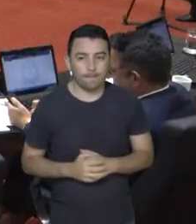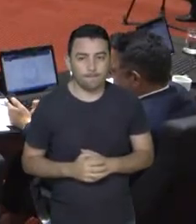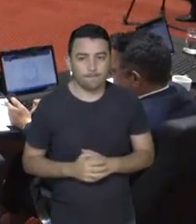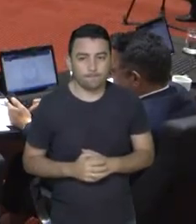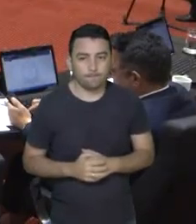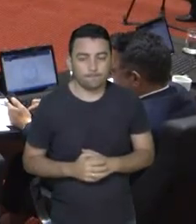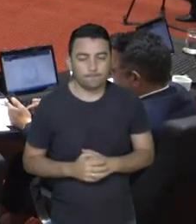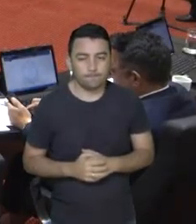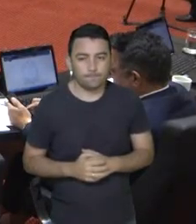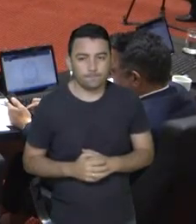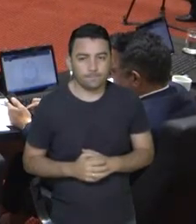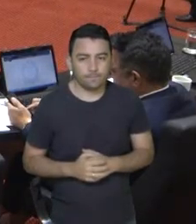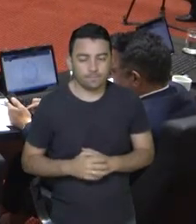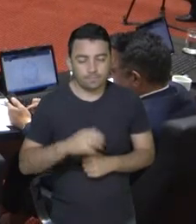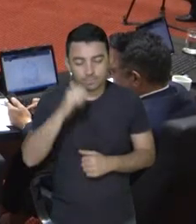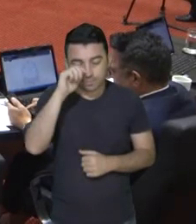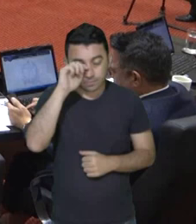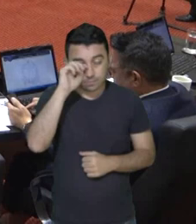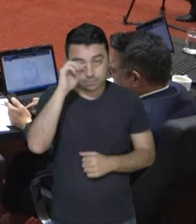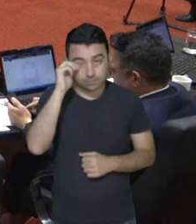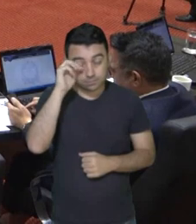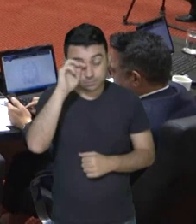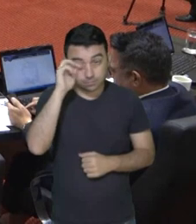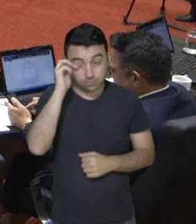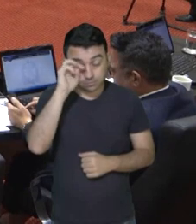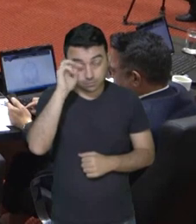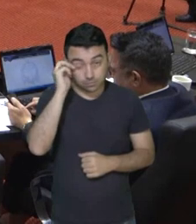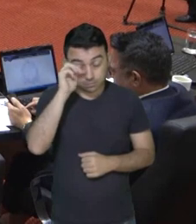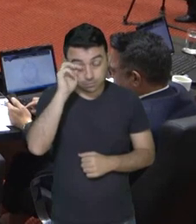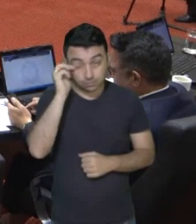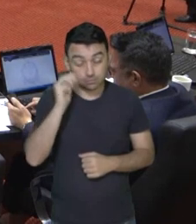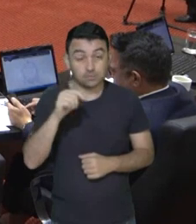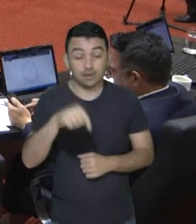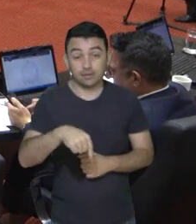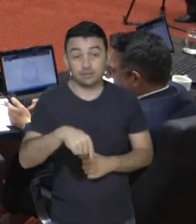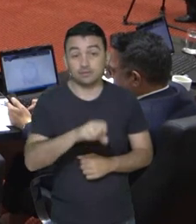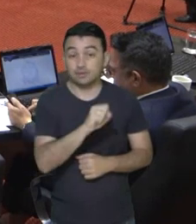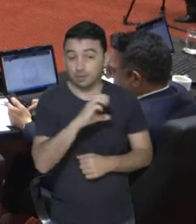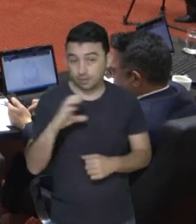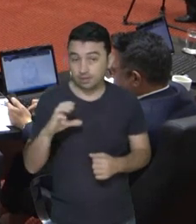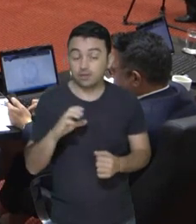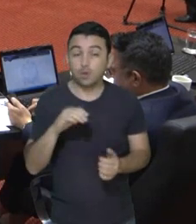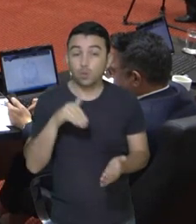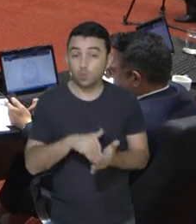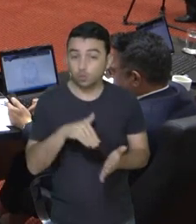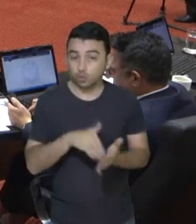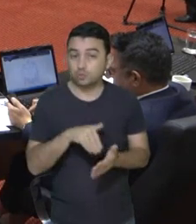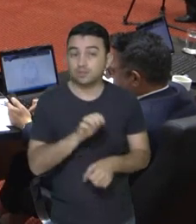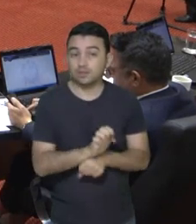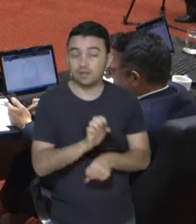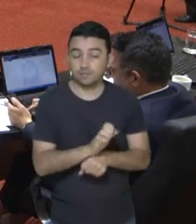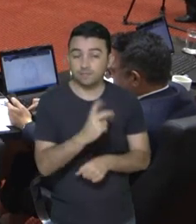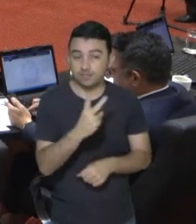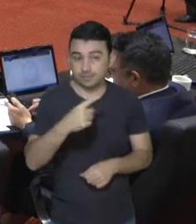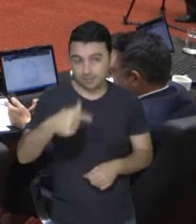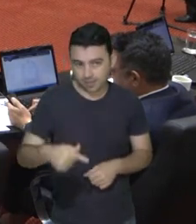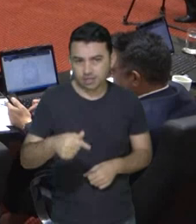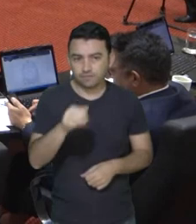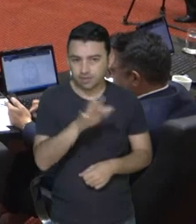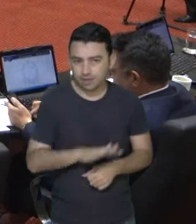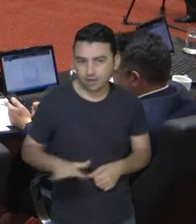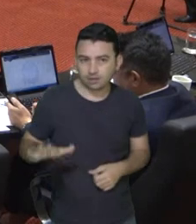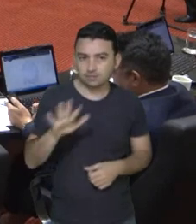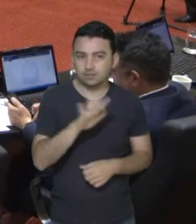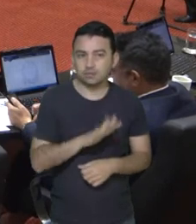Luciane. Ainda deputado Kennedy Nunes. Santa Catarina foi o último estado das 27 federações, unidades que nós temos